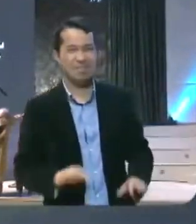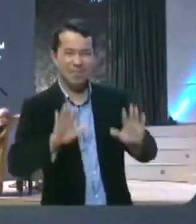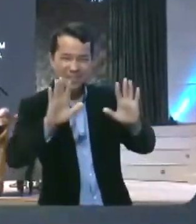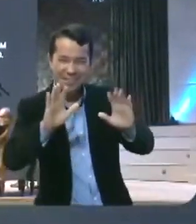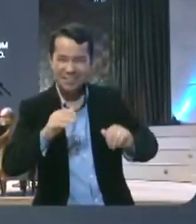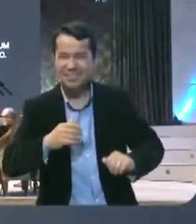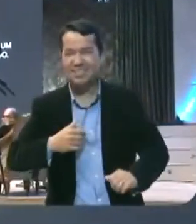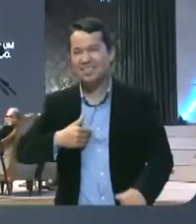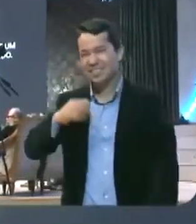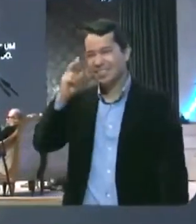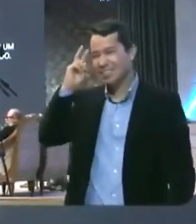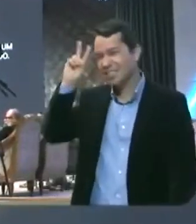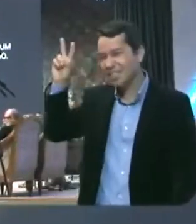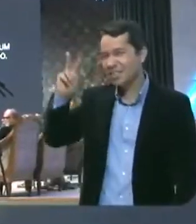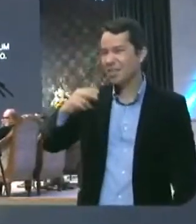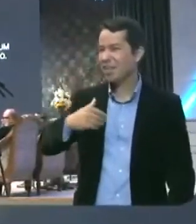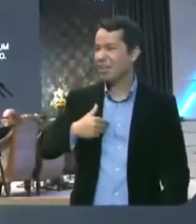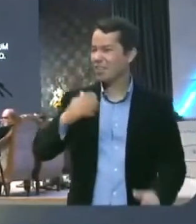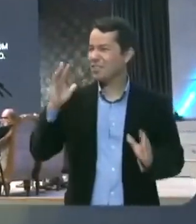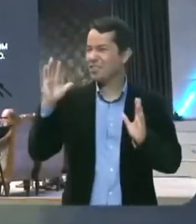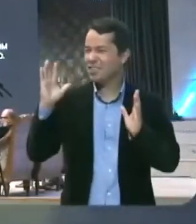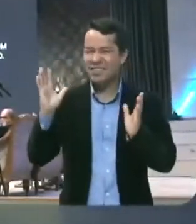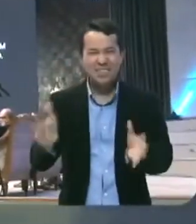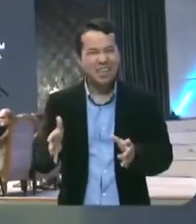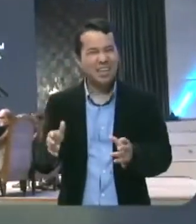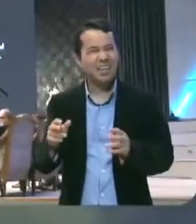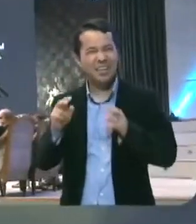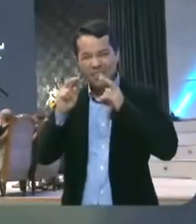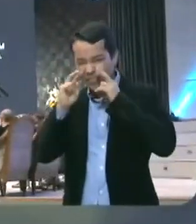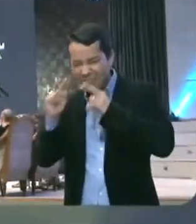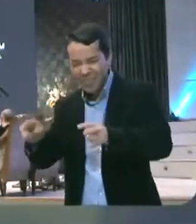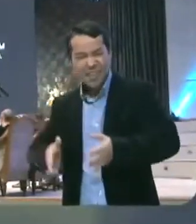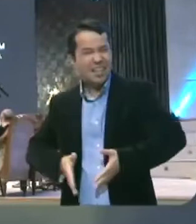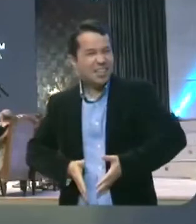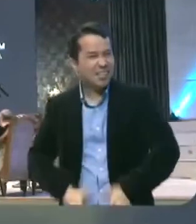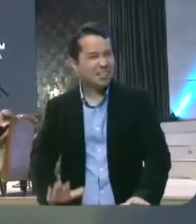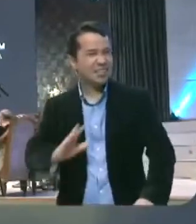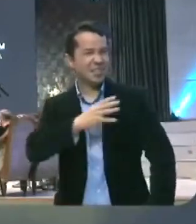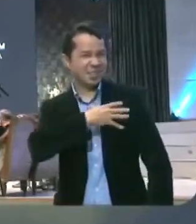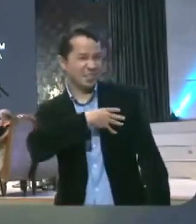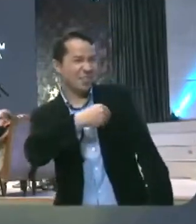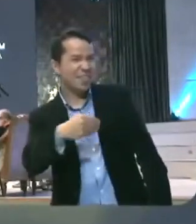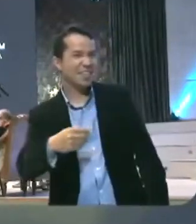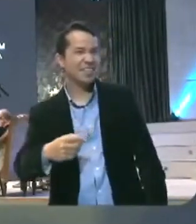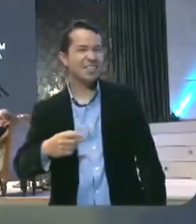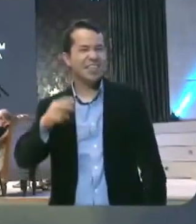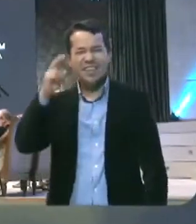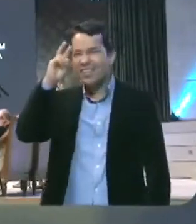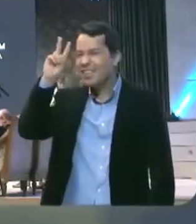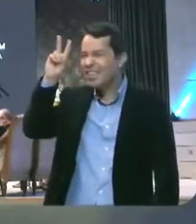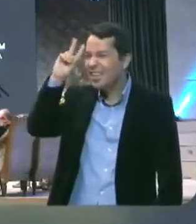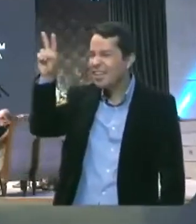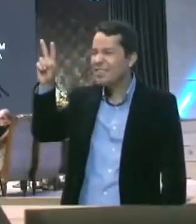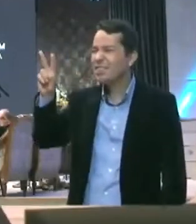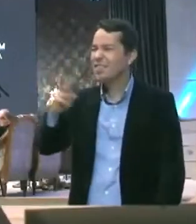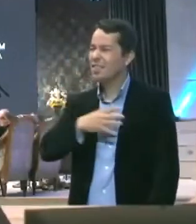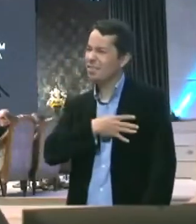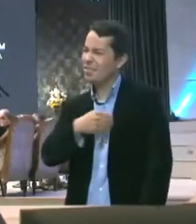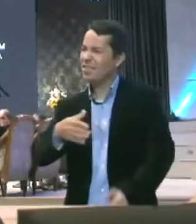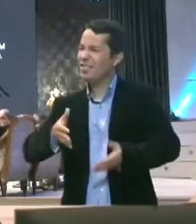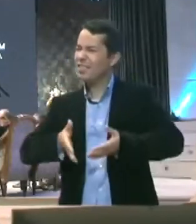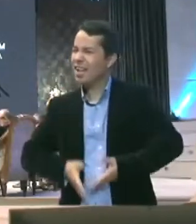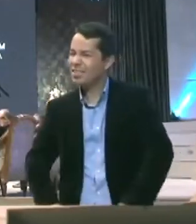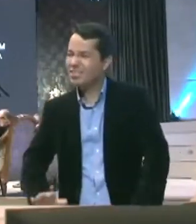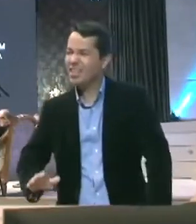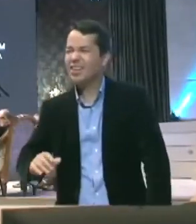meus dois filhos agora estão dois trambolhos grandes assim né mas há sim mas pequenininho né o quarto